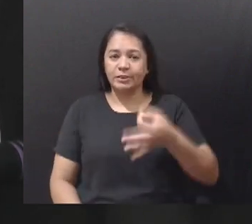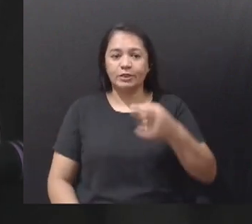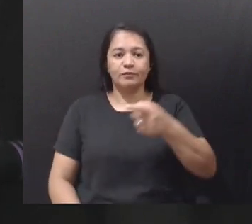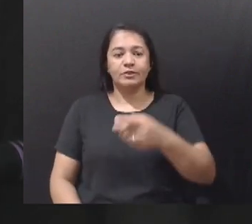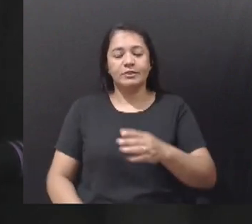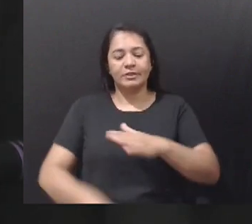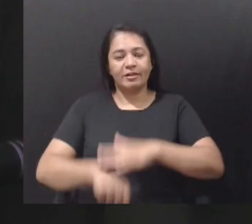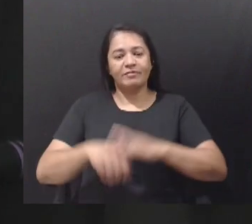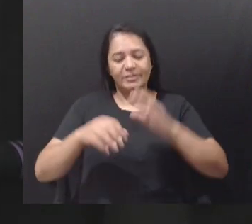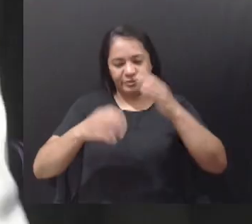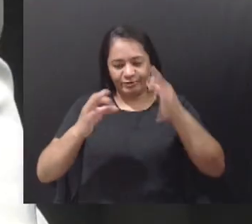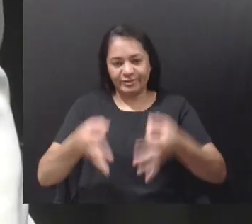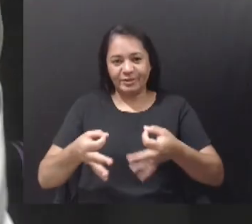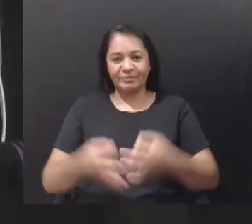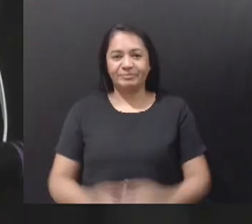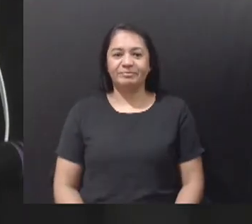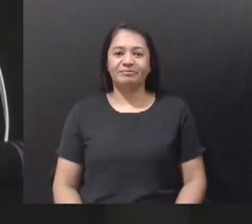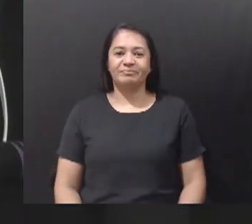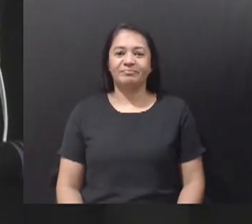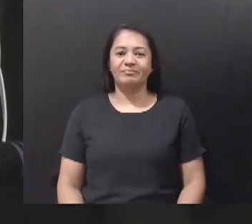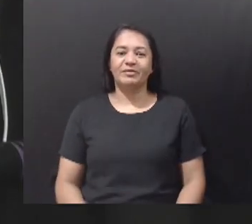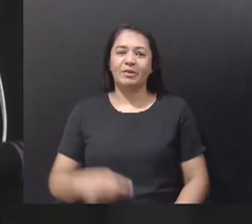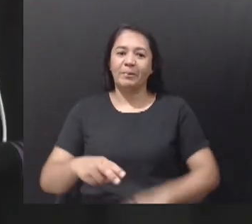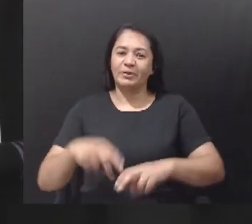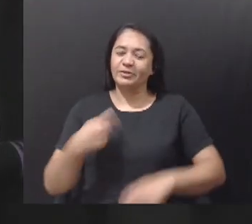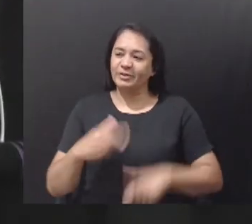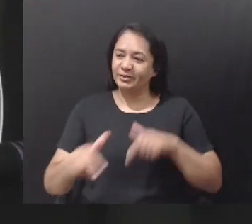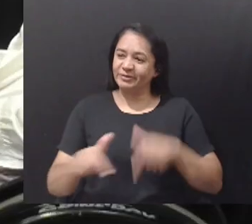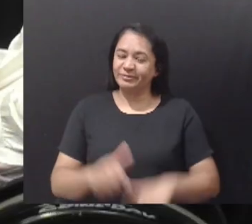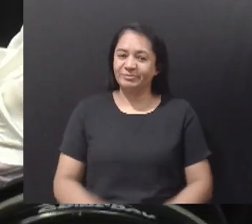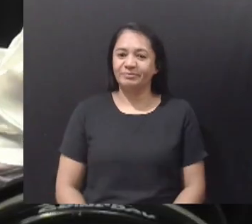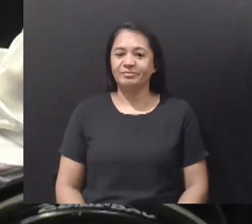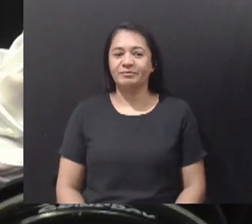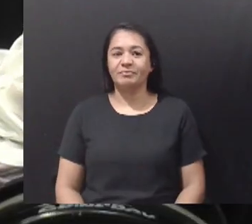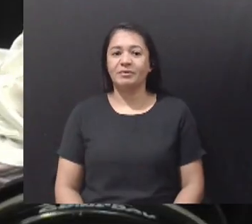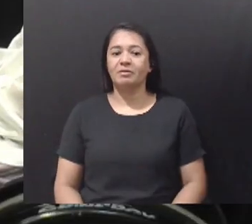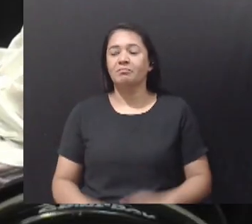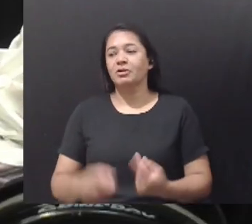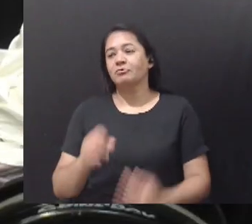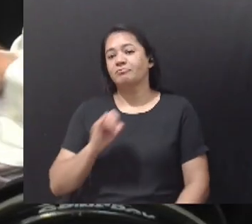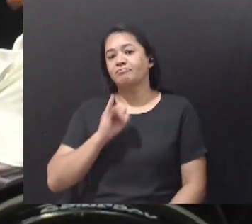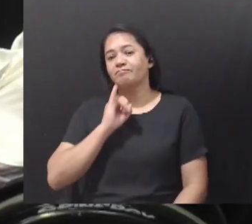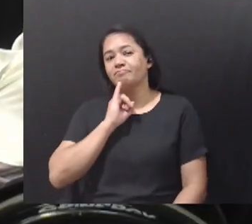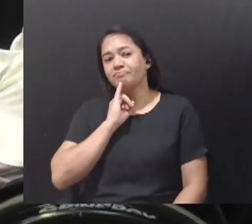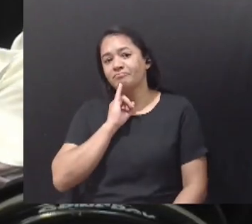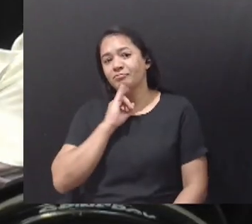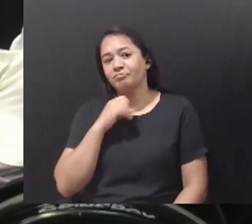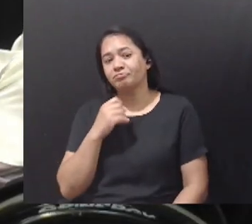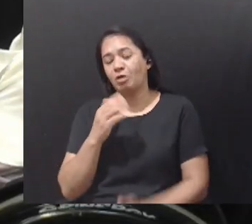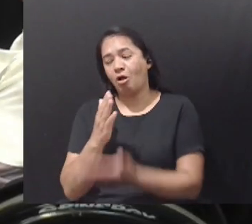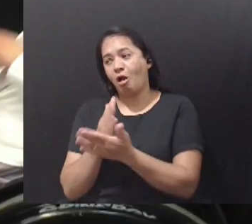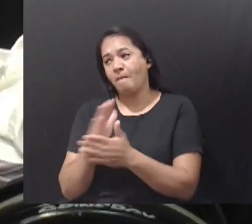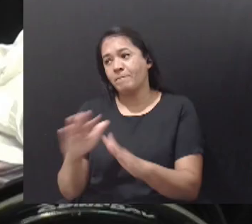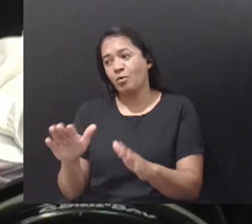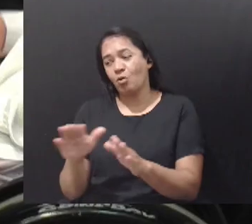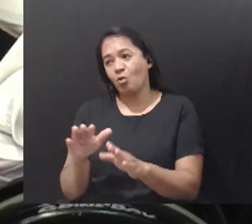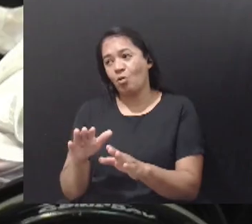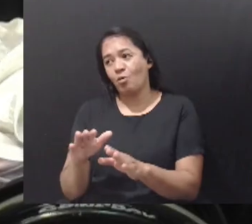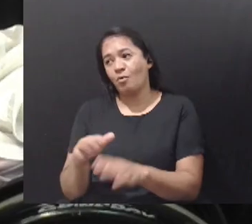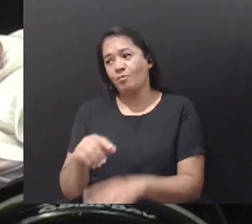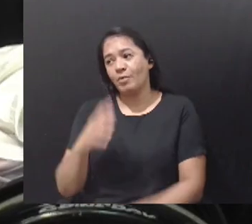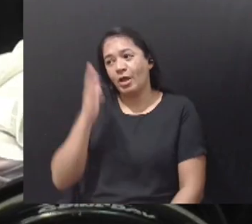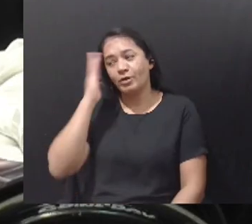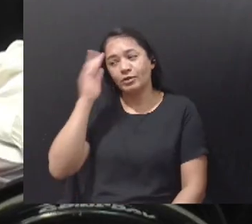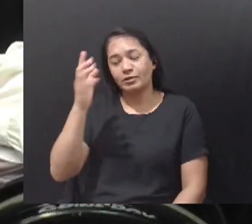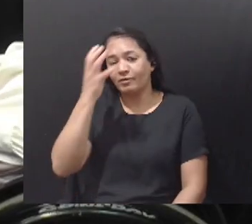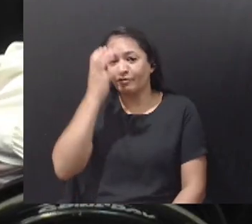Certo. Certeza. Então, assim nós estamos trabalhando. Célia, infelizmente o nosso Não fala tempo isso. acabou. Eu sei que você vai ficar brava. Mas eu